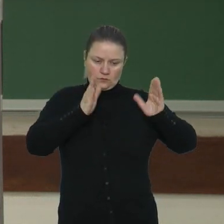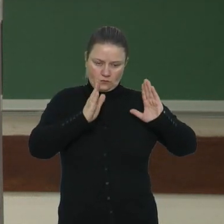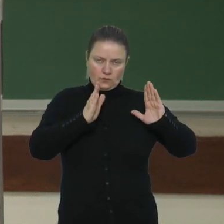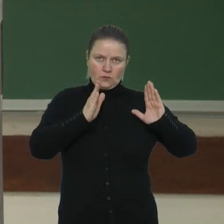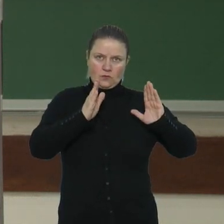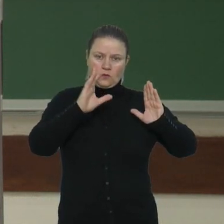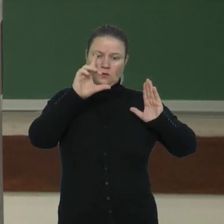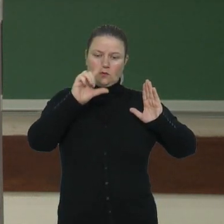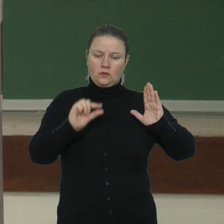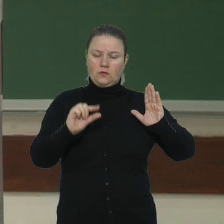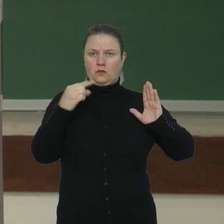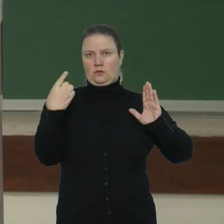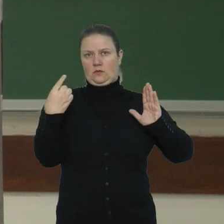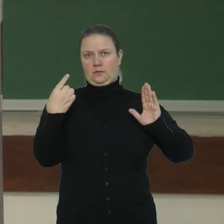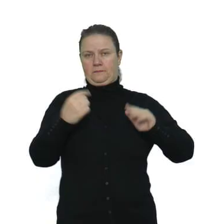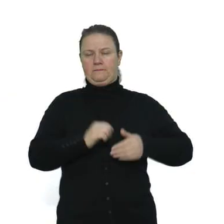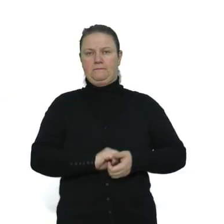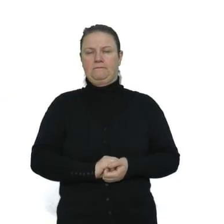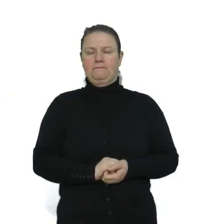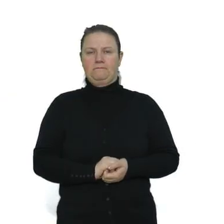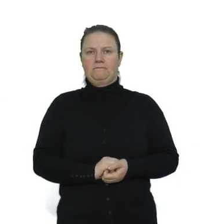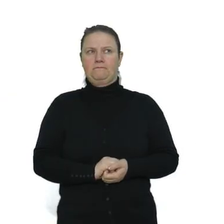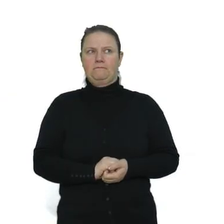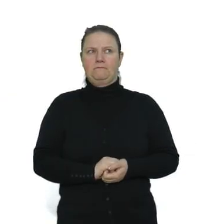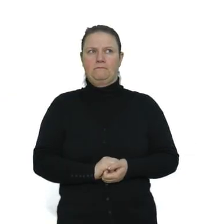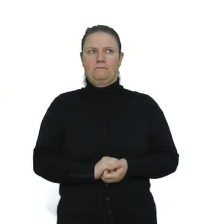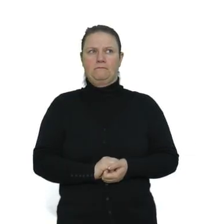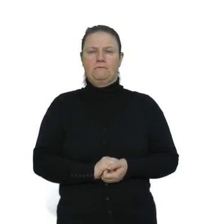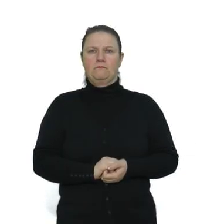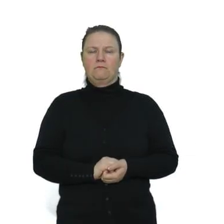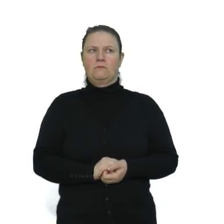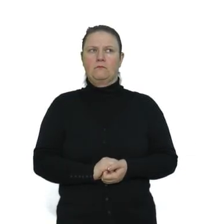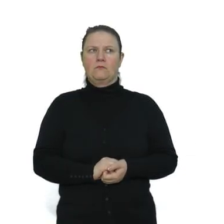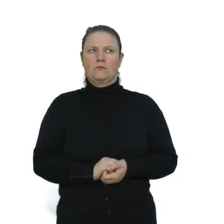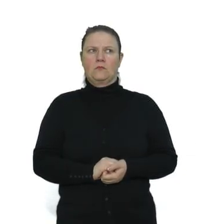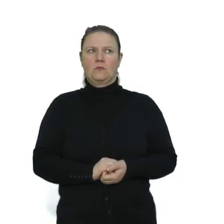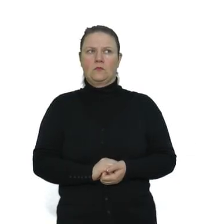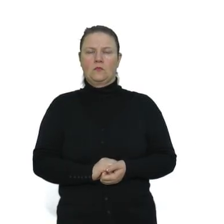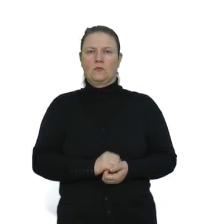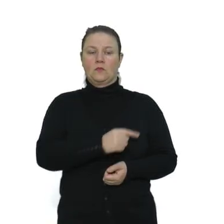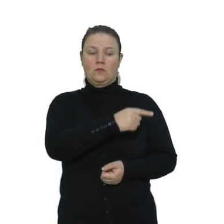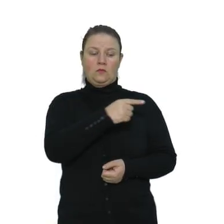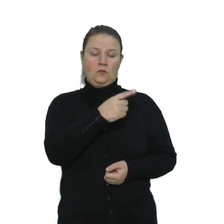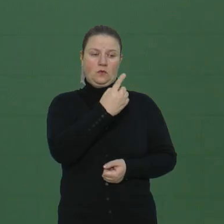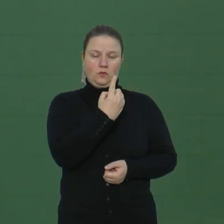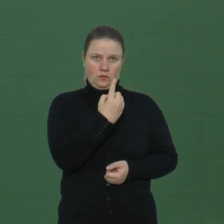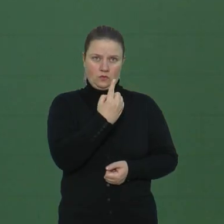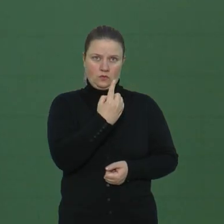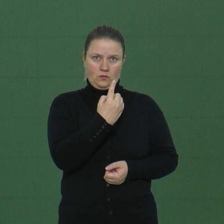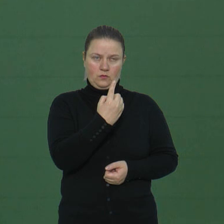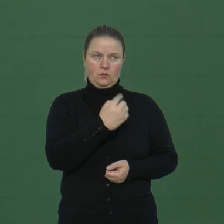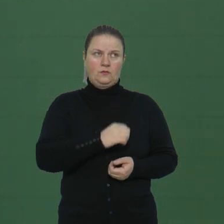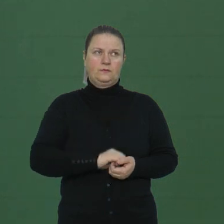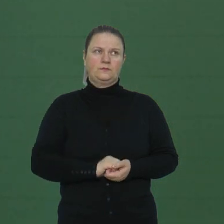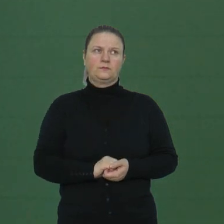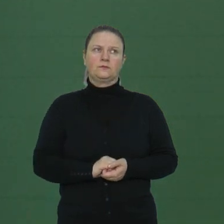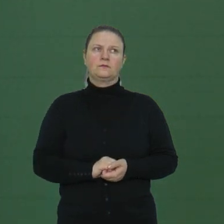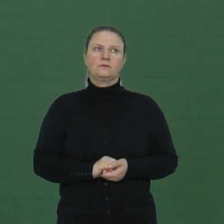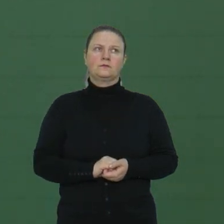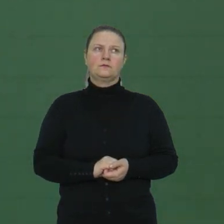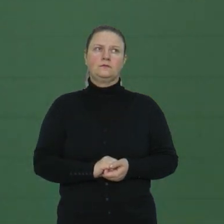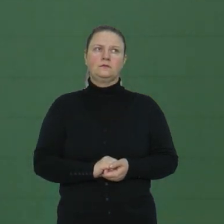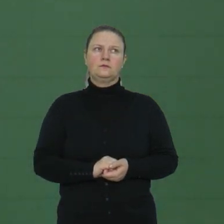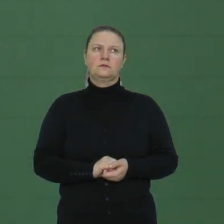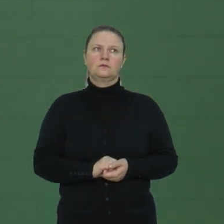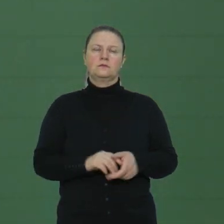ser menor do que 1, certo? Então ele vai estar o quê? Entre um negativo. Lá na reta que a gente colocou,